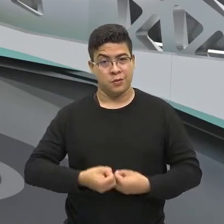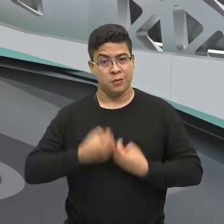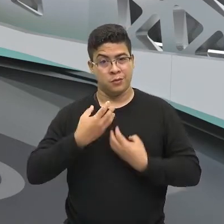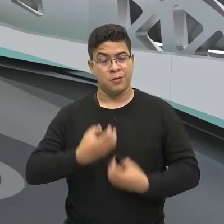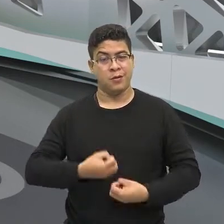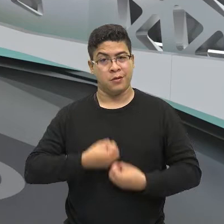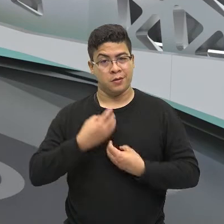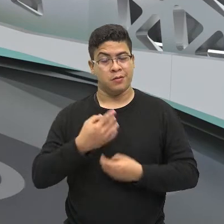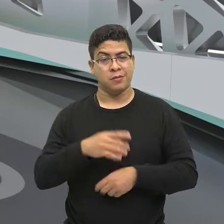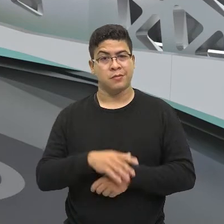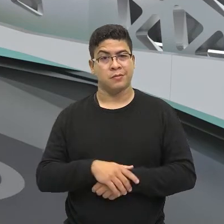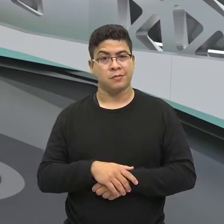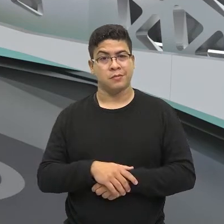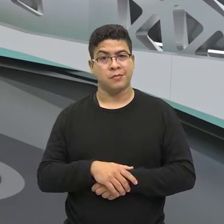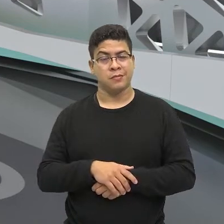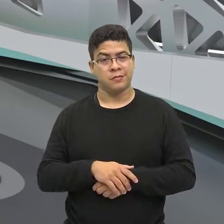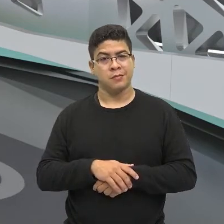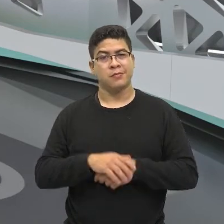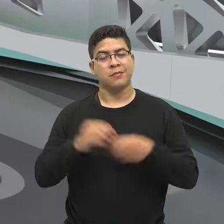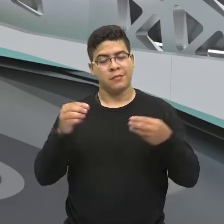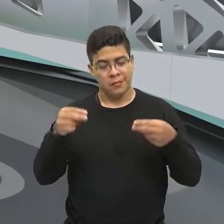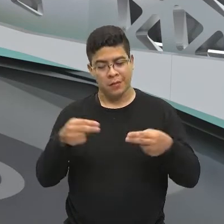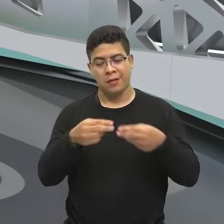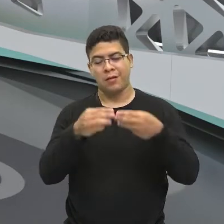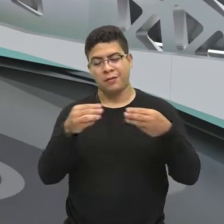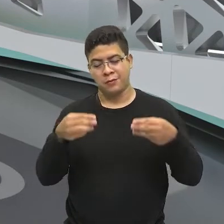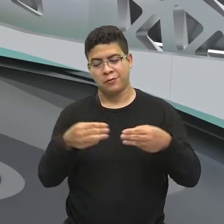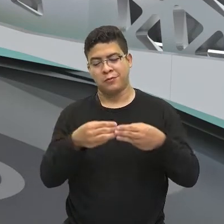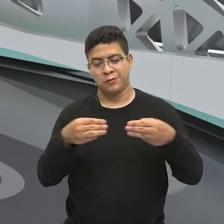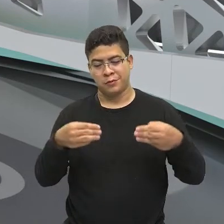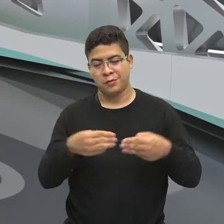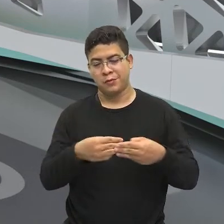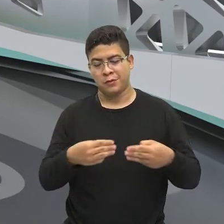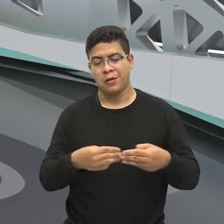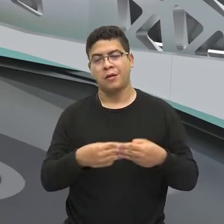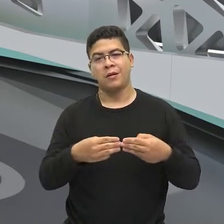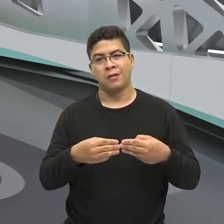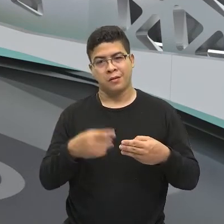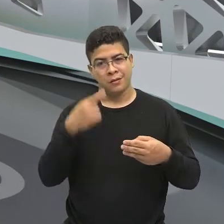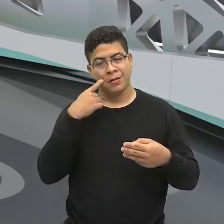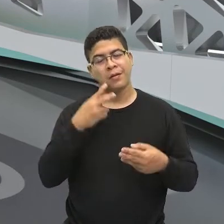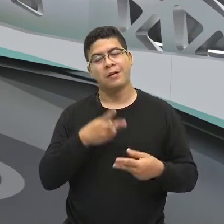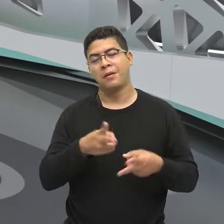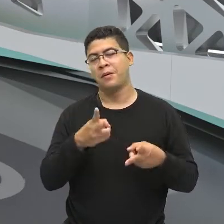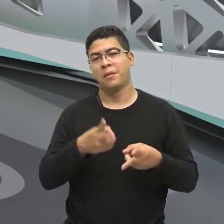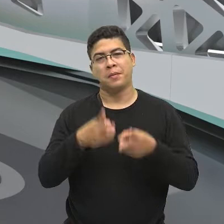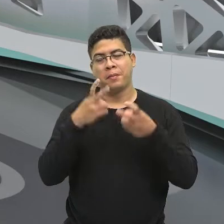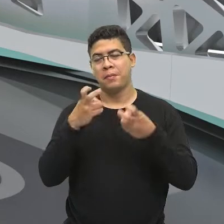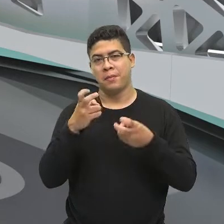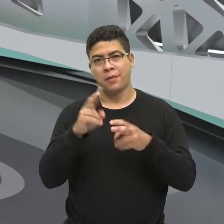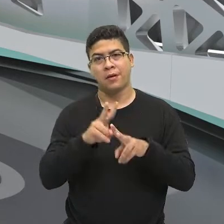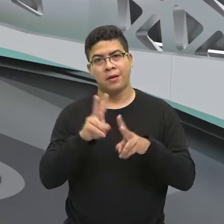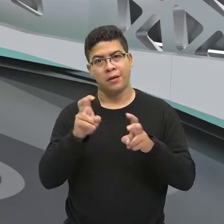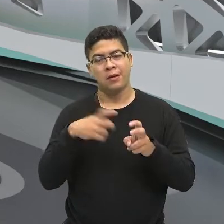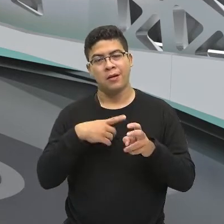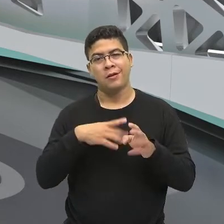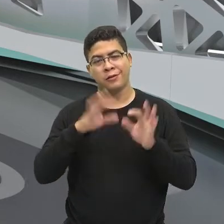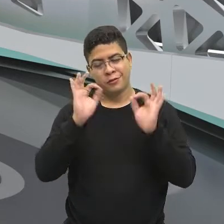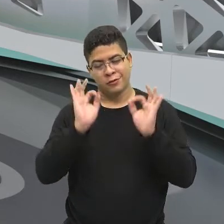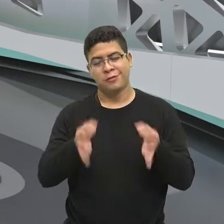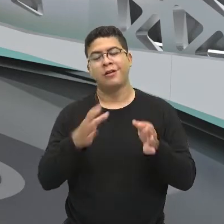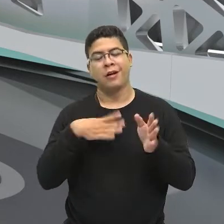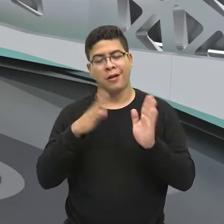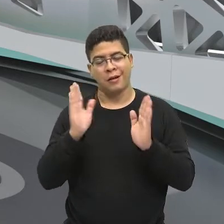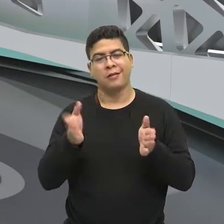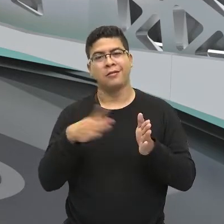seguindo a quantidade de verso, de estrofe, todo assim como se fosse uma caixinha já